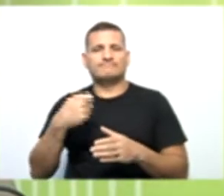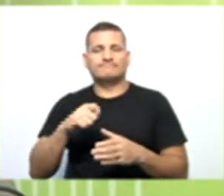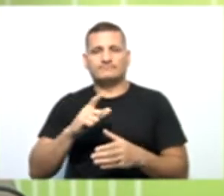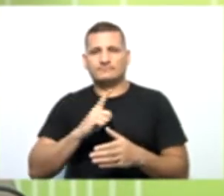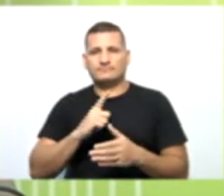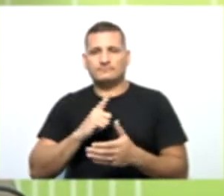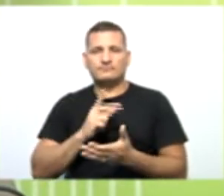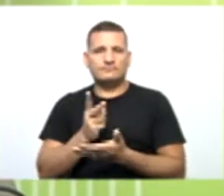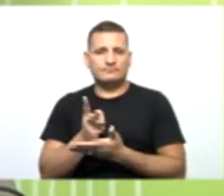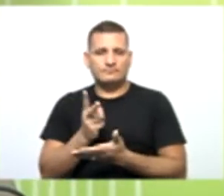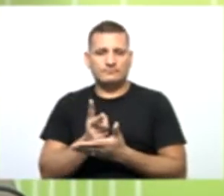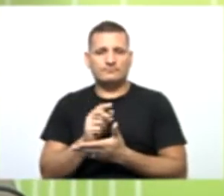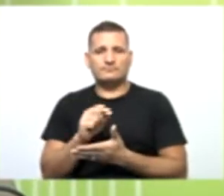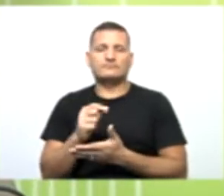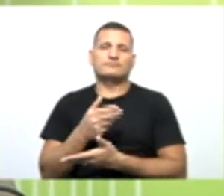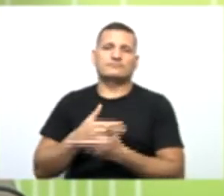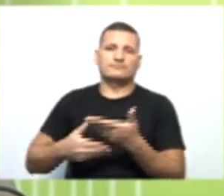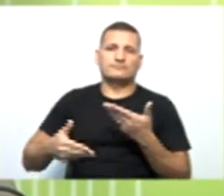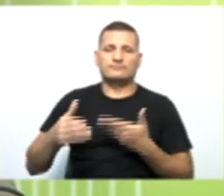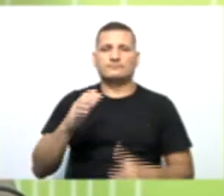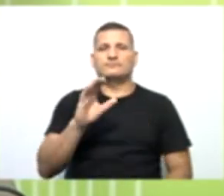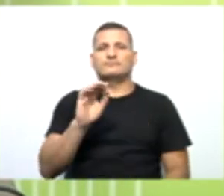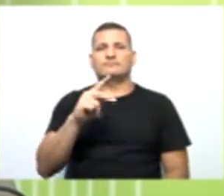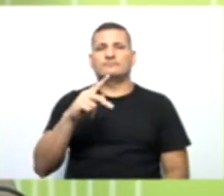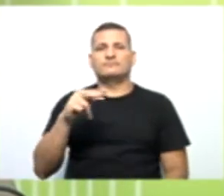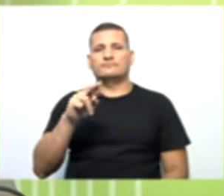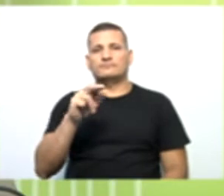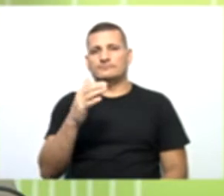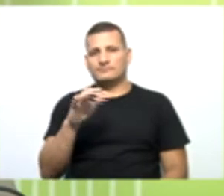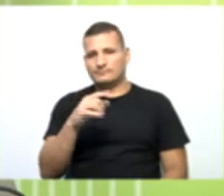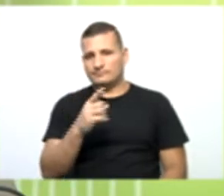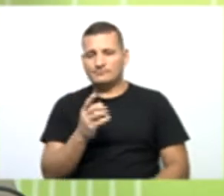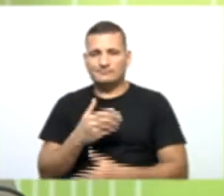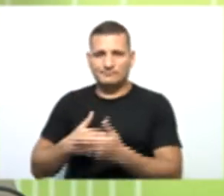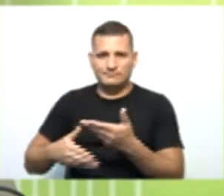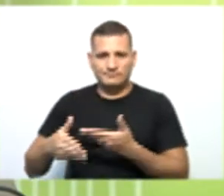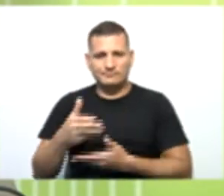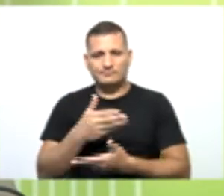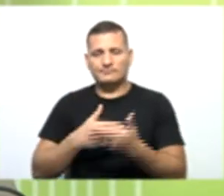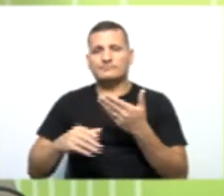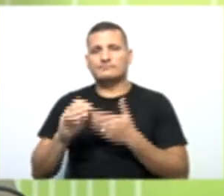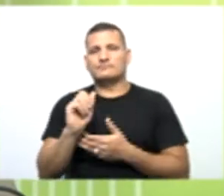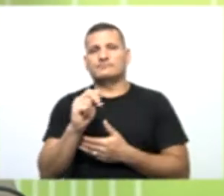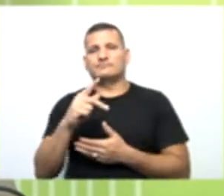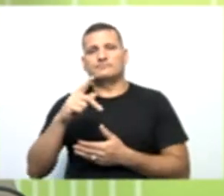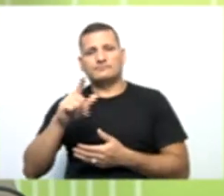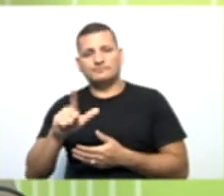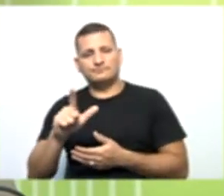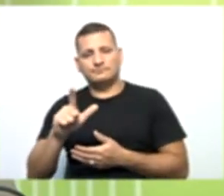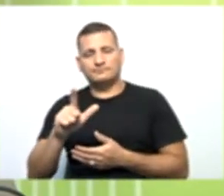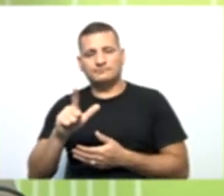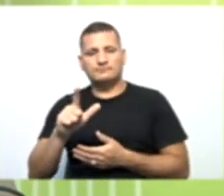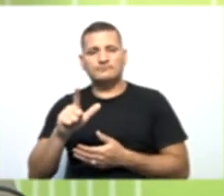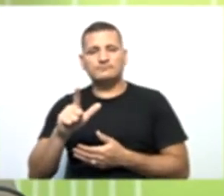constantemente. Cooperação entre as empresas que compõem o arranjo produtivo local